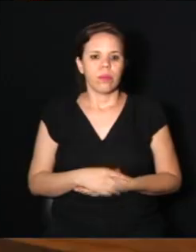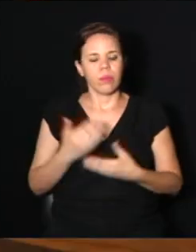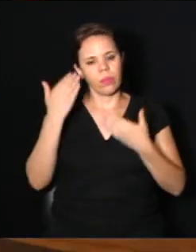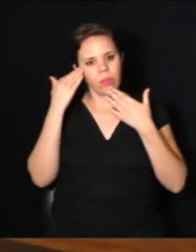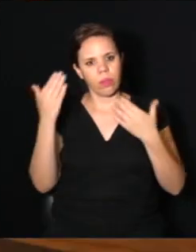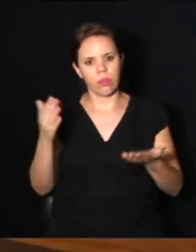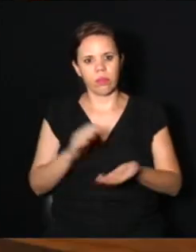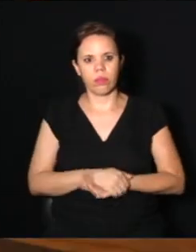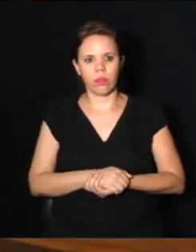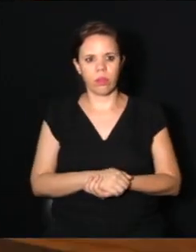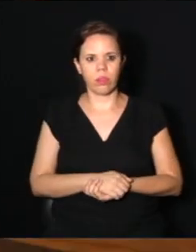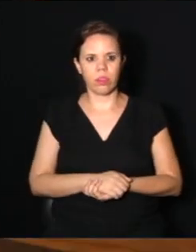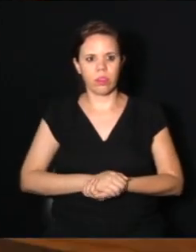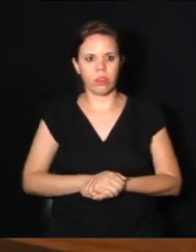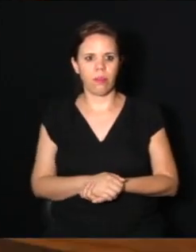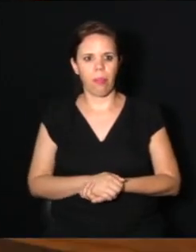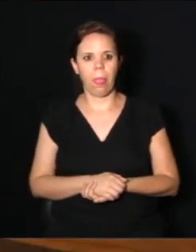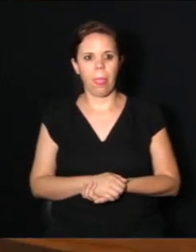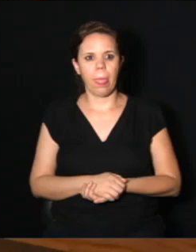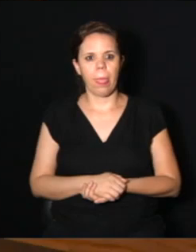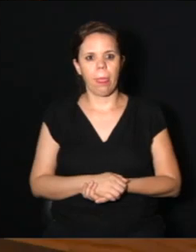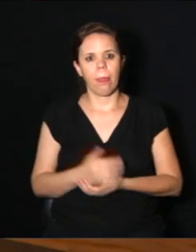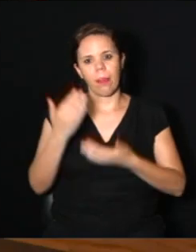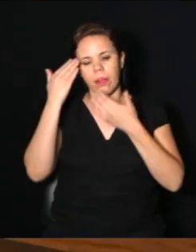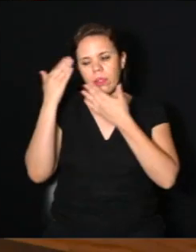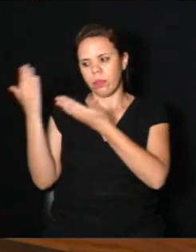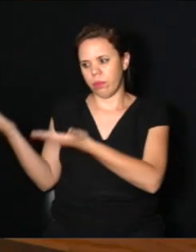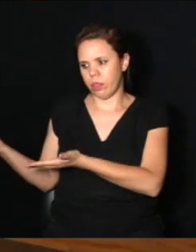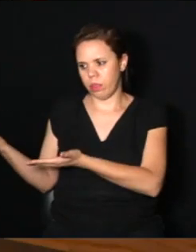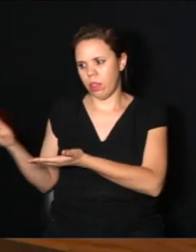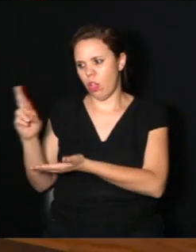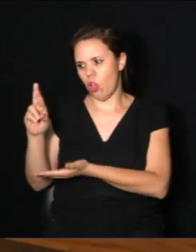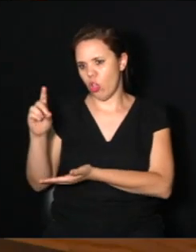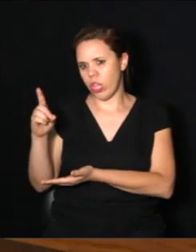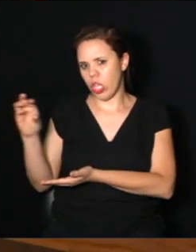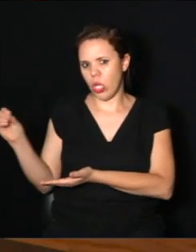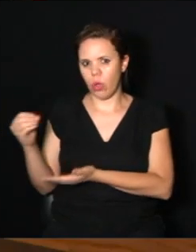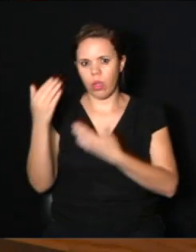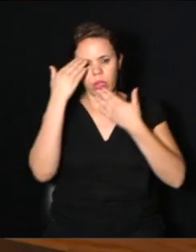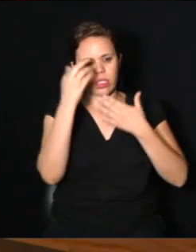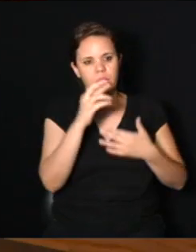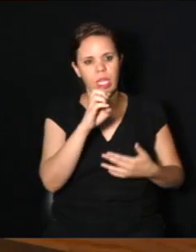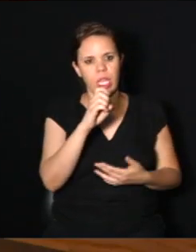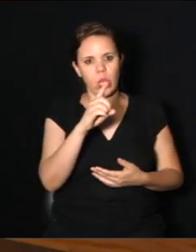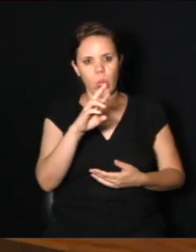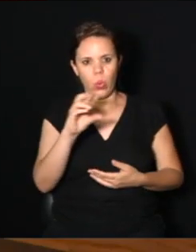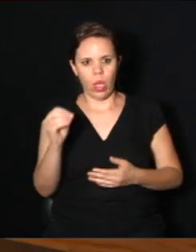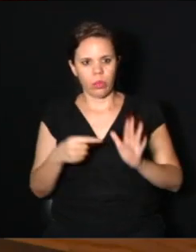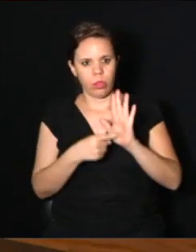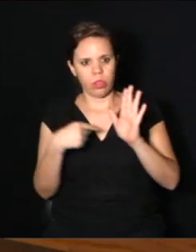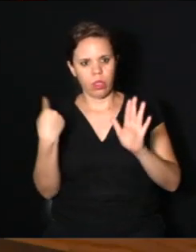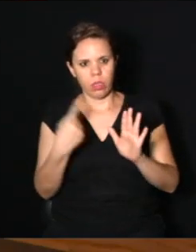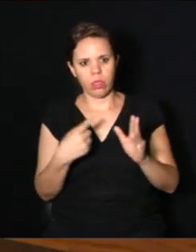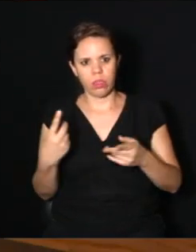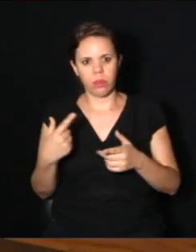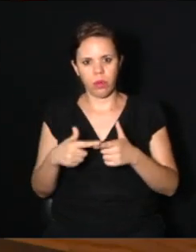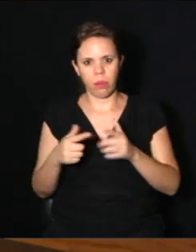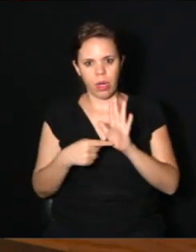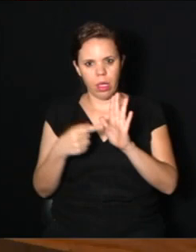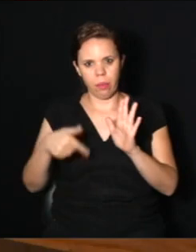obrigado. Bem, Rodrigo, quero agradecer muito a você, agradecer ao Eduardo também por terem apresentado essa questão aqui.